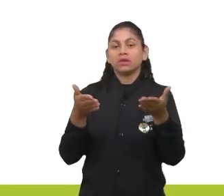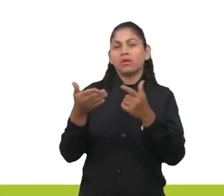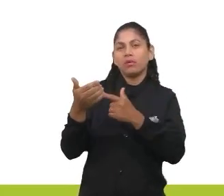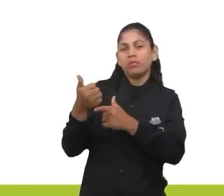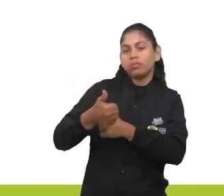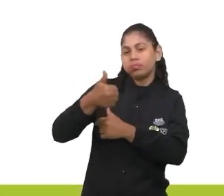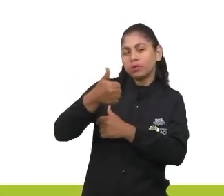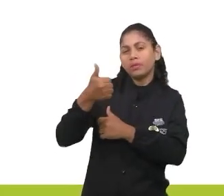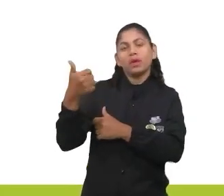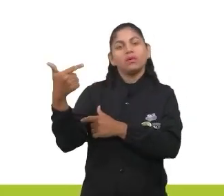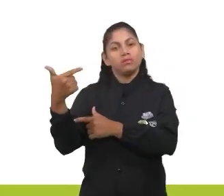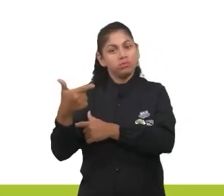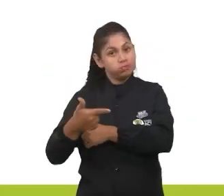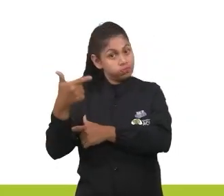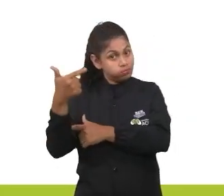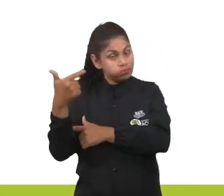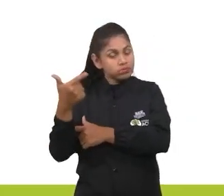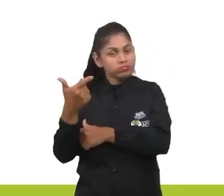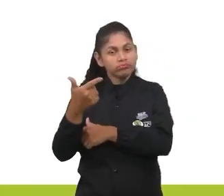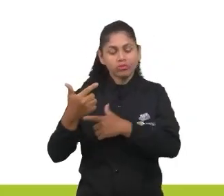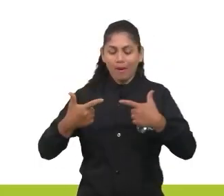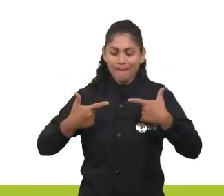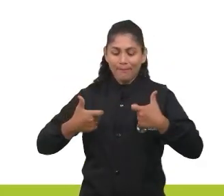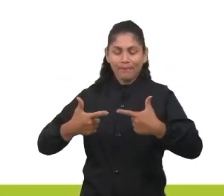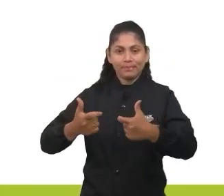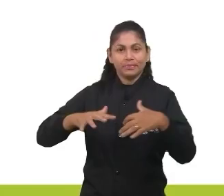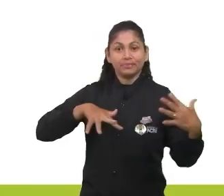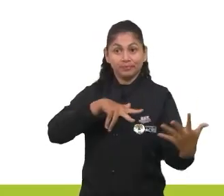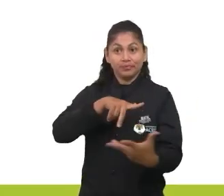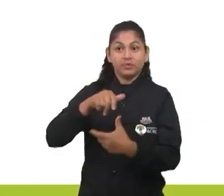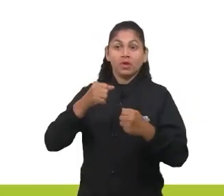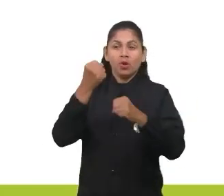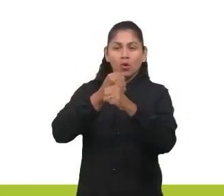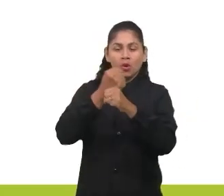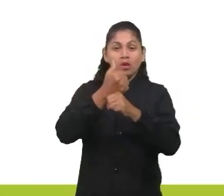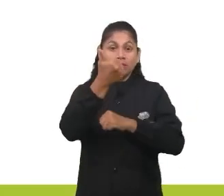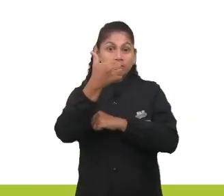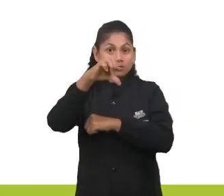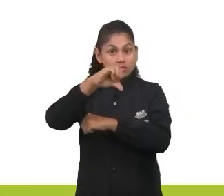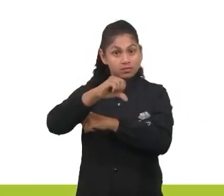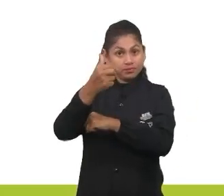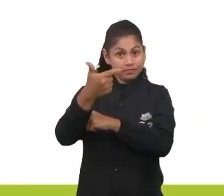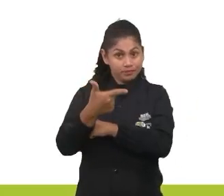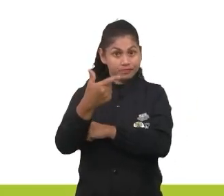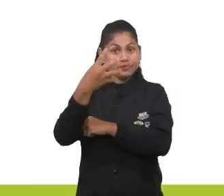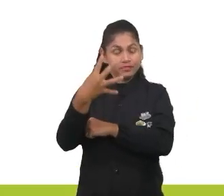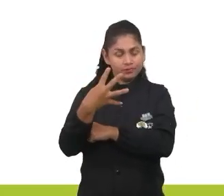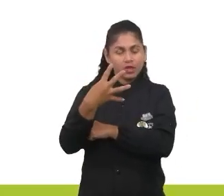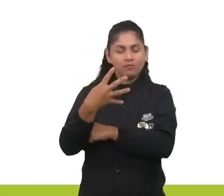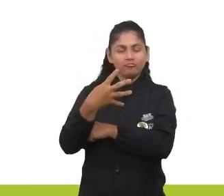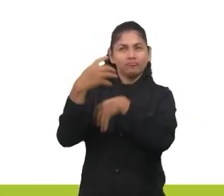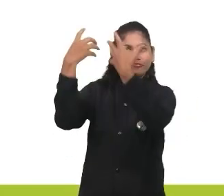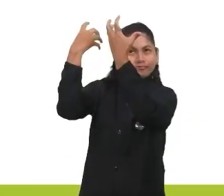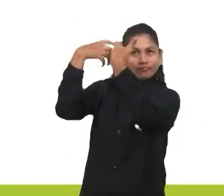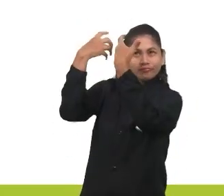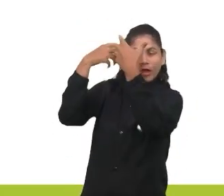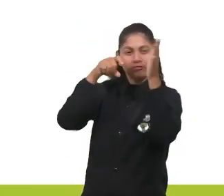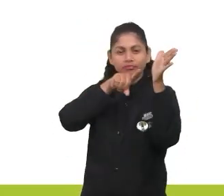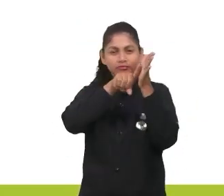foi fundada em 1924 e é uma escola que analisa o pensamento